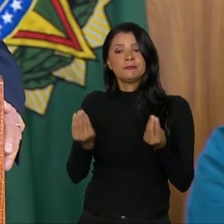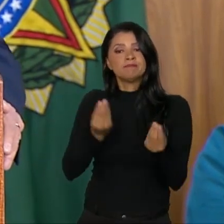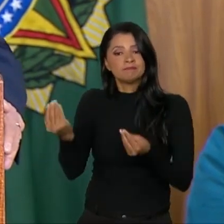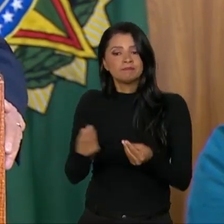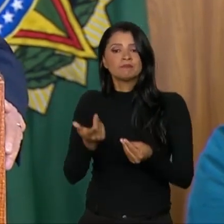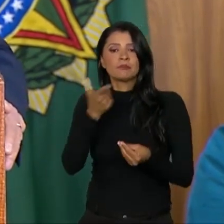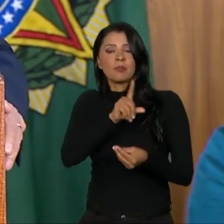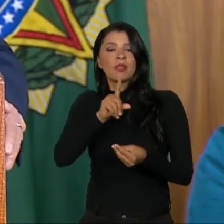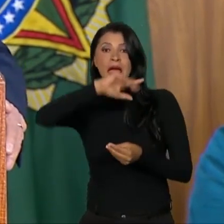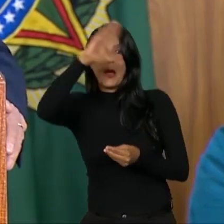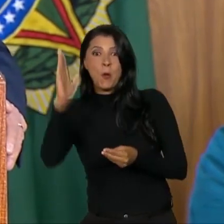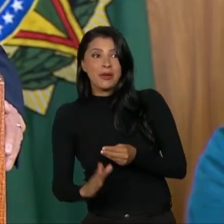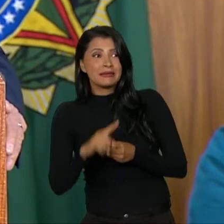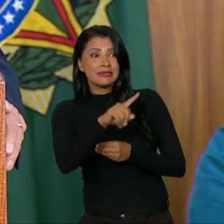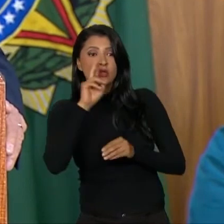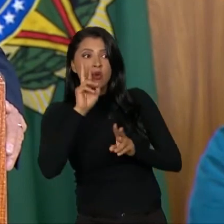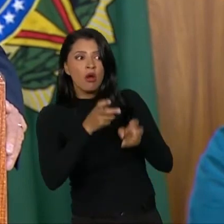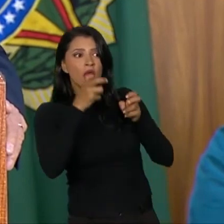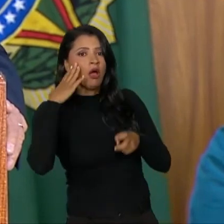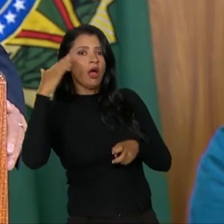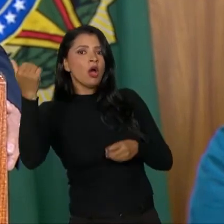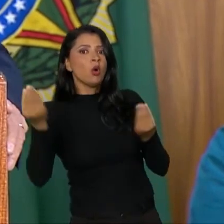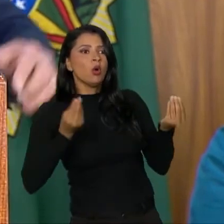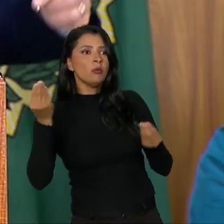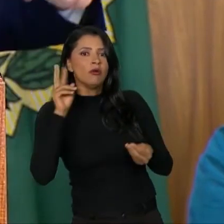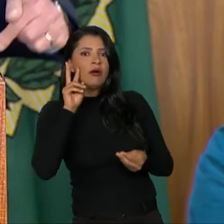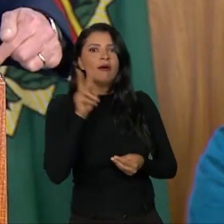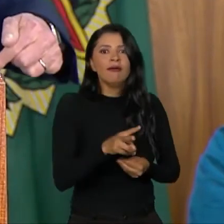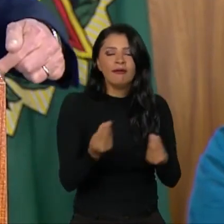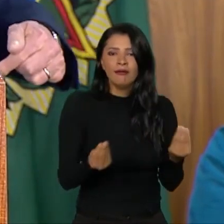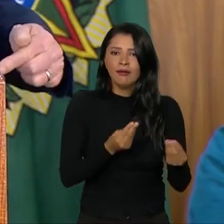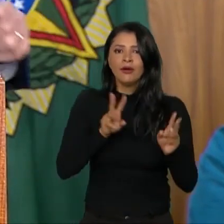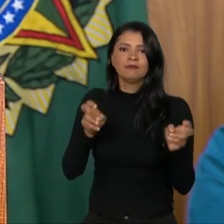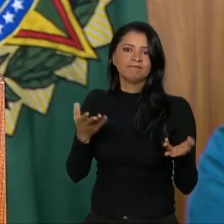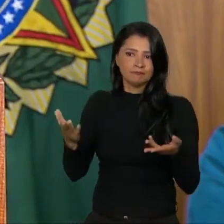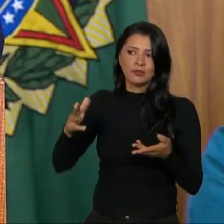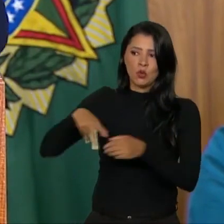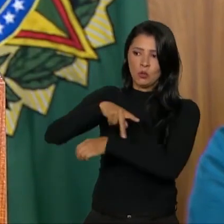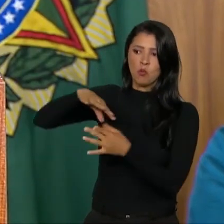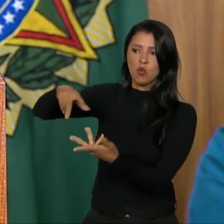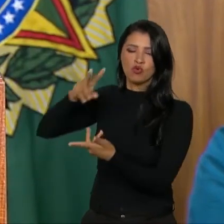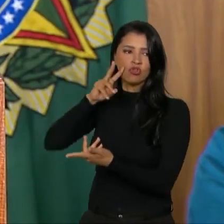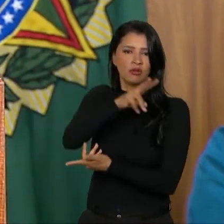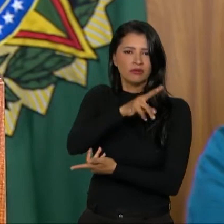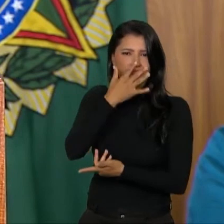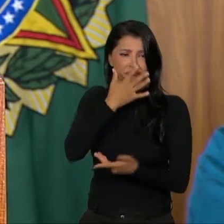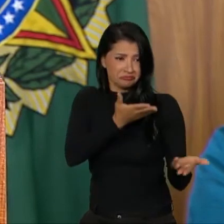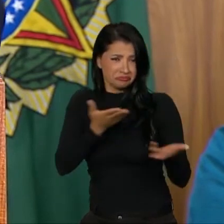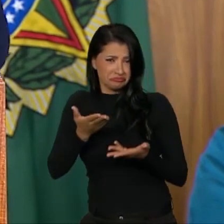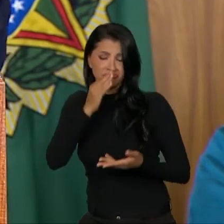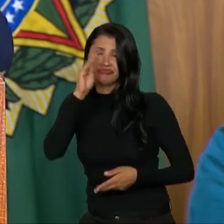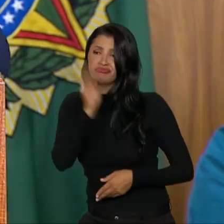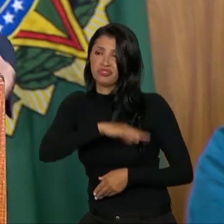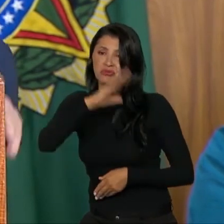da imagem do Brasil no exterior. Esse país não era recebido por ninguém